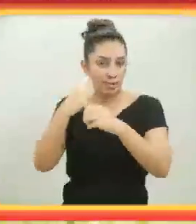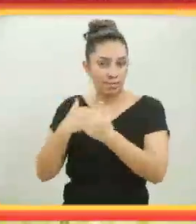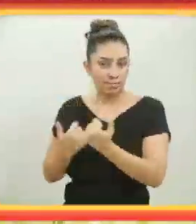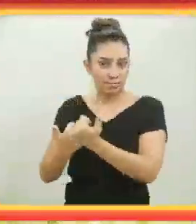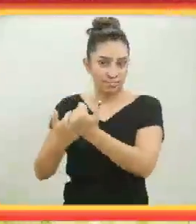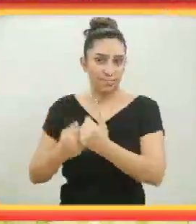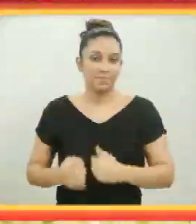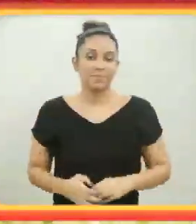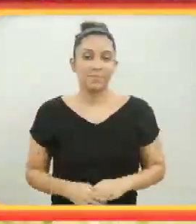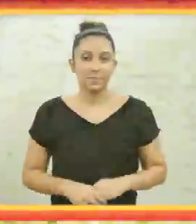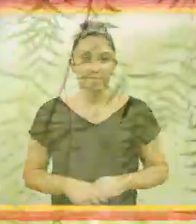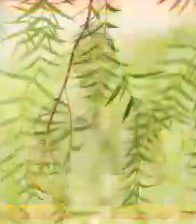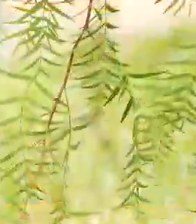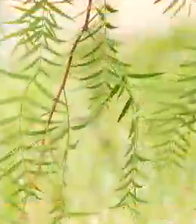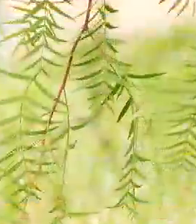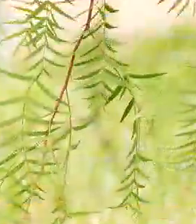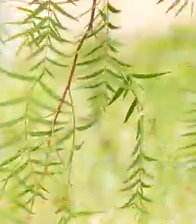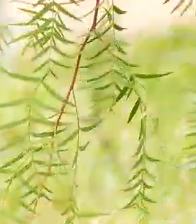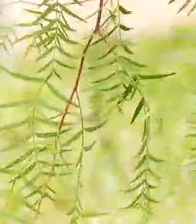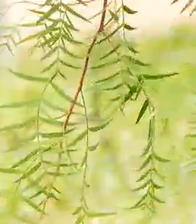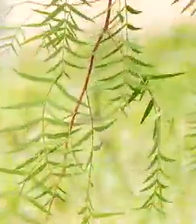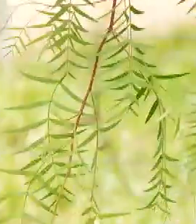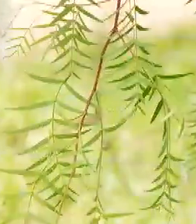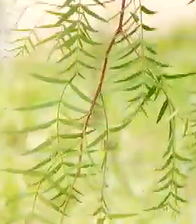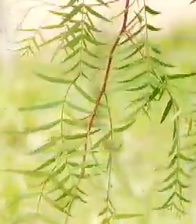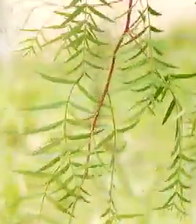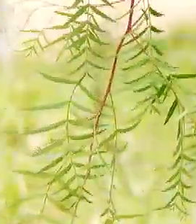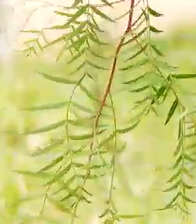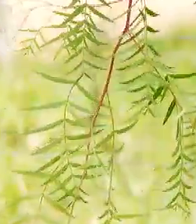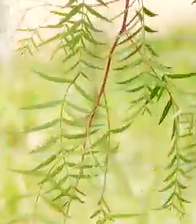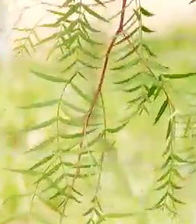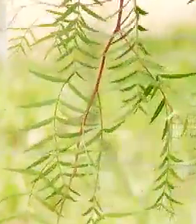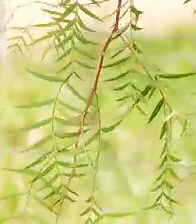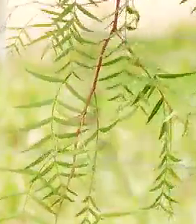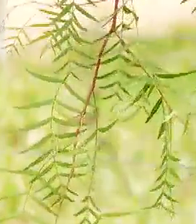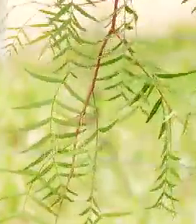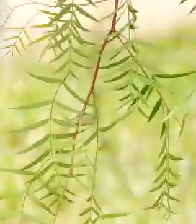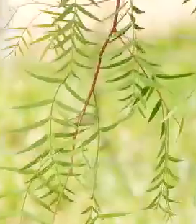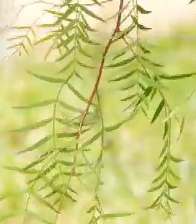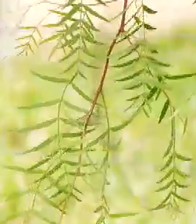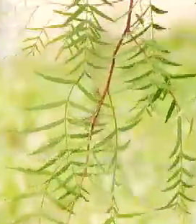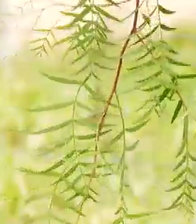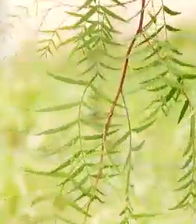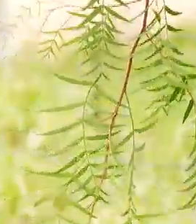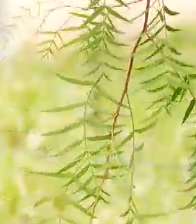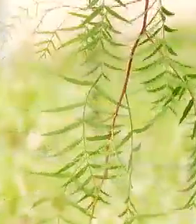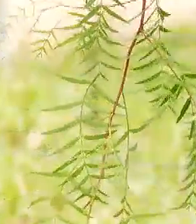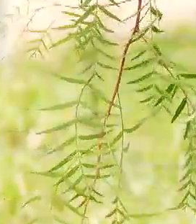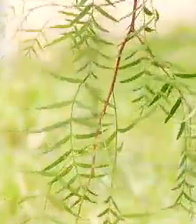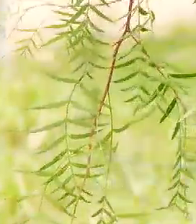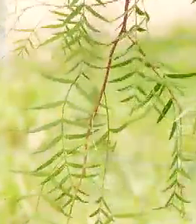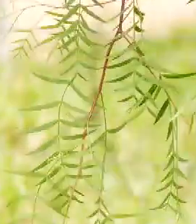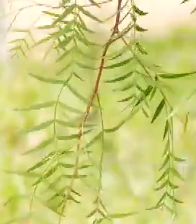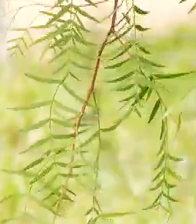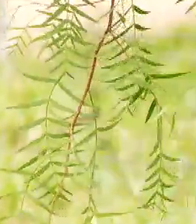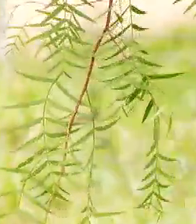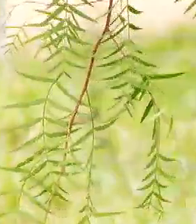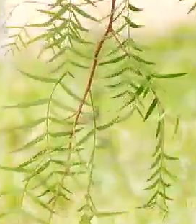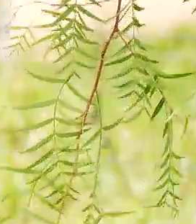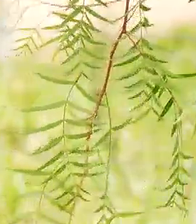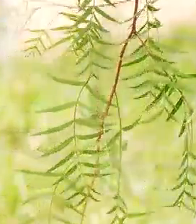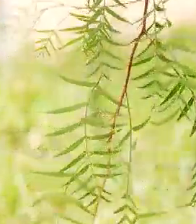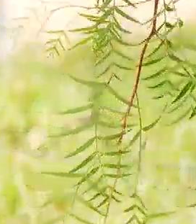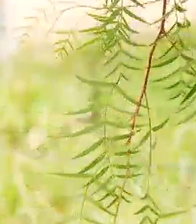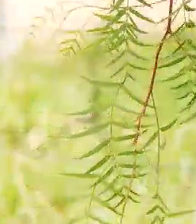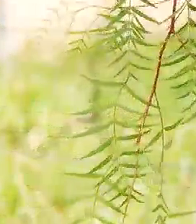dou apoio a atletas que têm baixa visão ou que são cegos. E também aqueles que têm uma